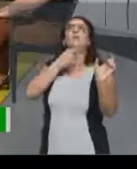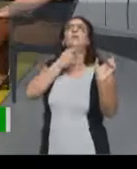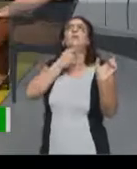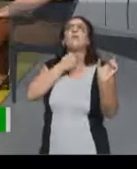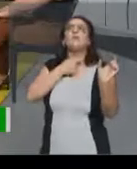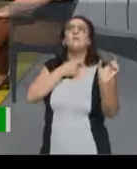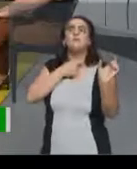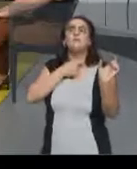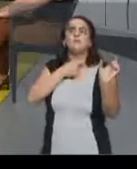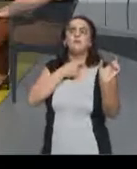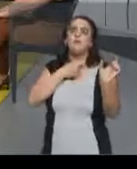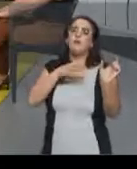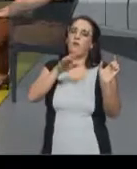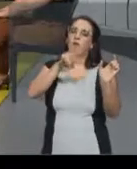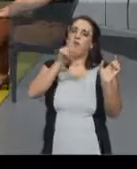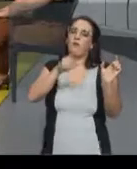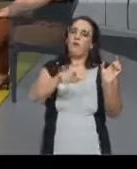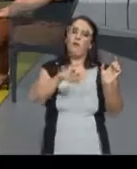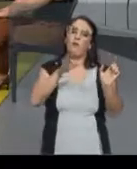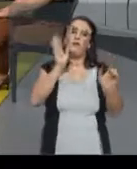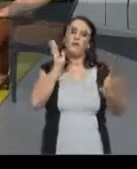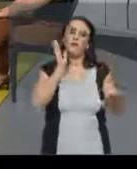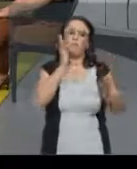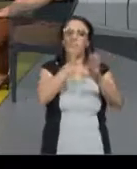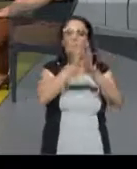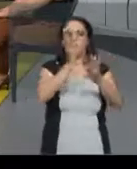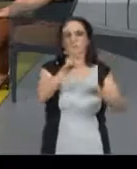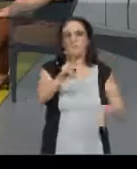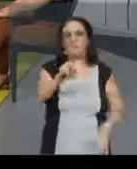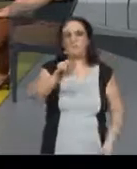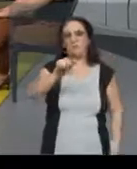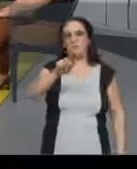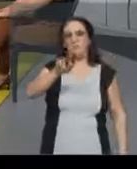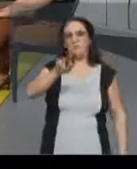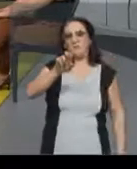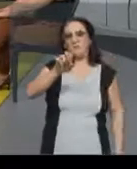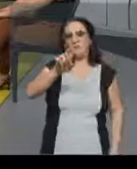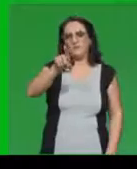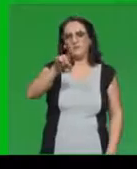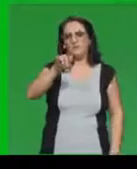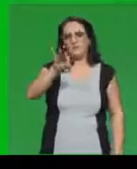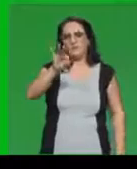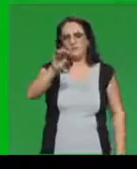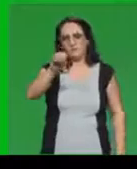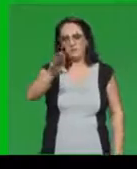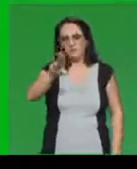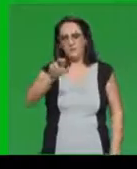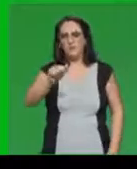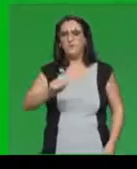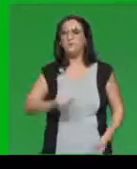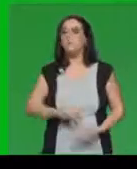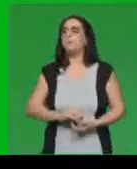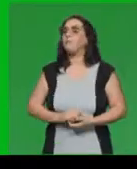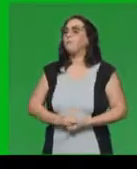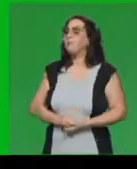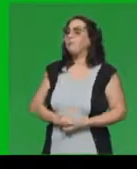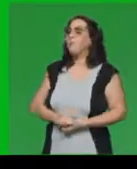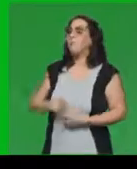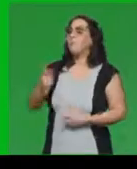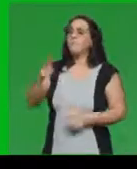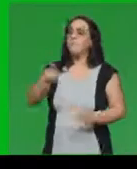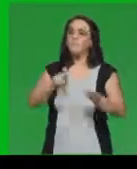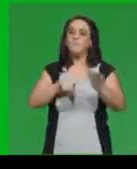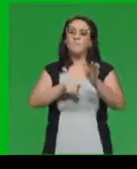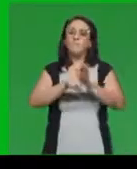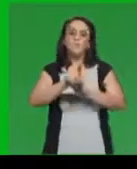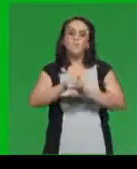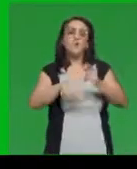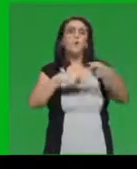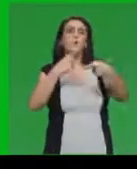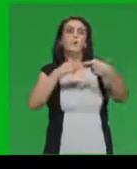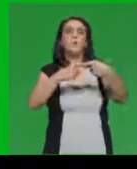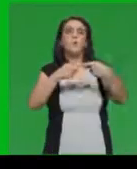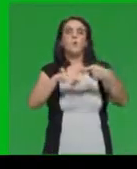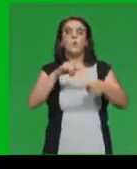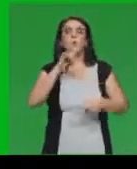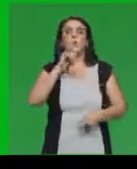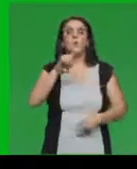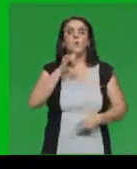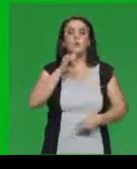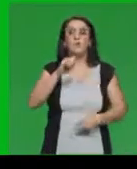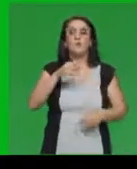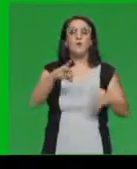Nossa próxima dúvida é do 7º ano. Por que na notícia os verbos são utilizados na terceira